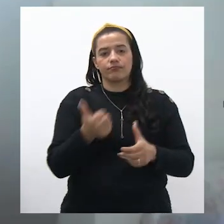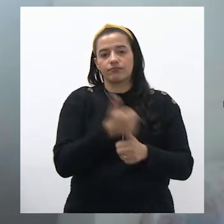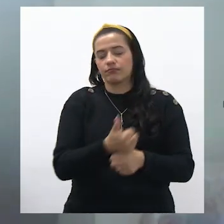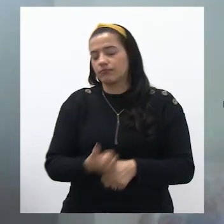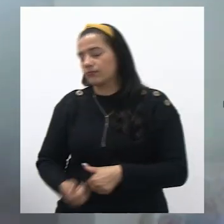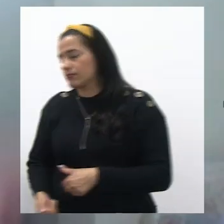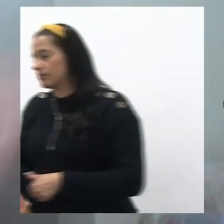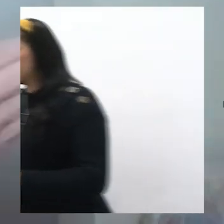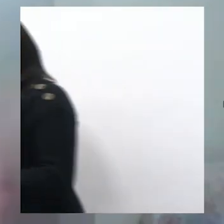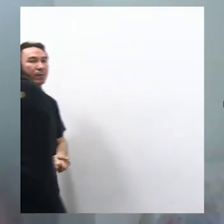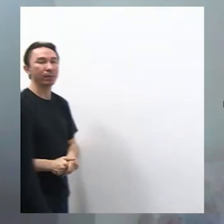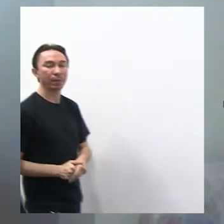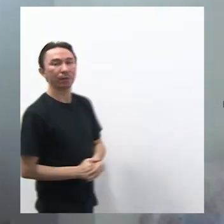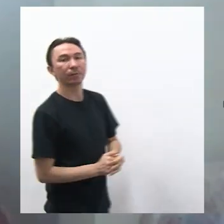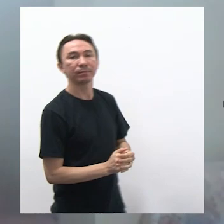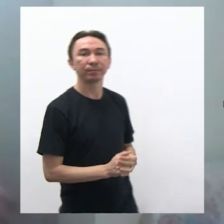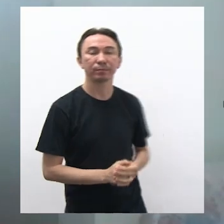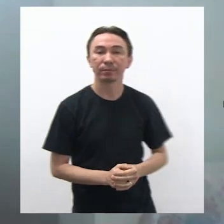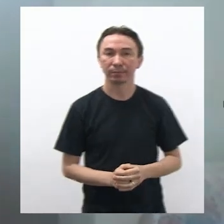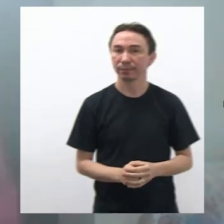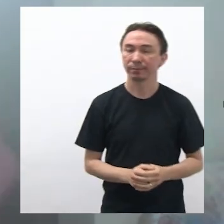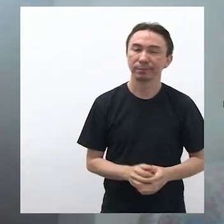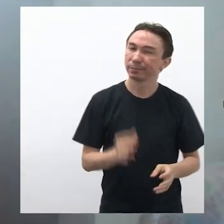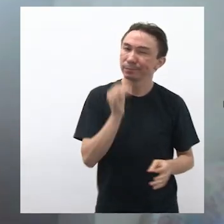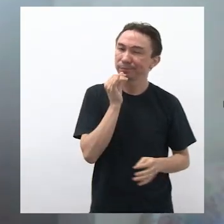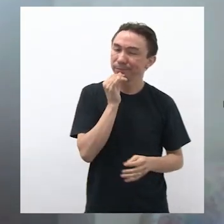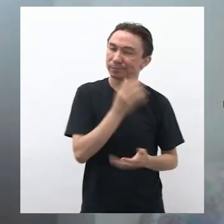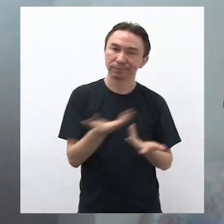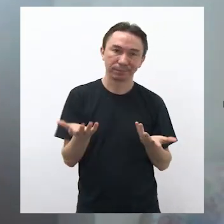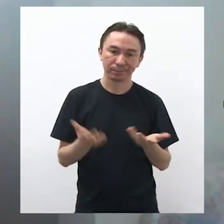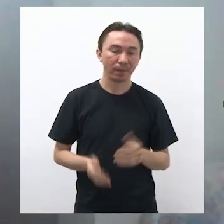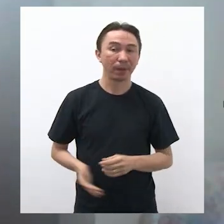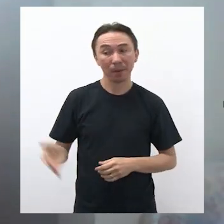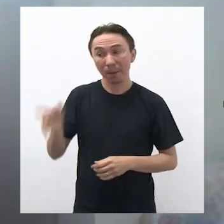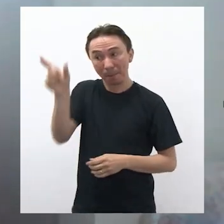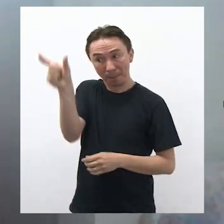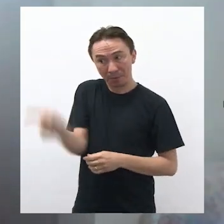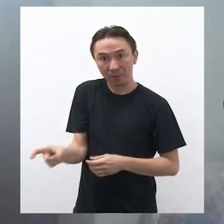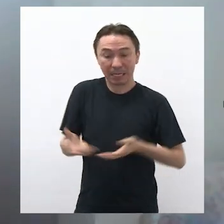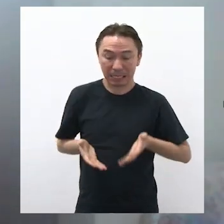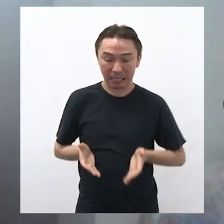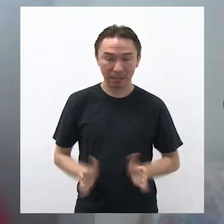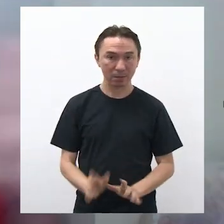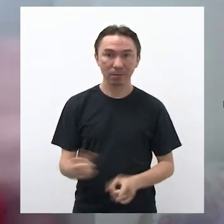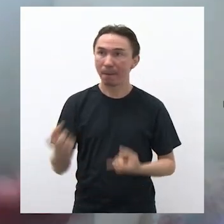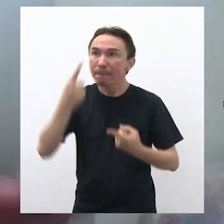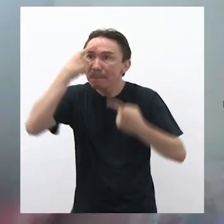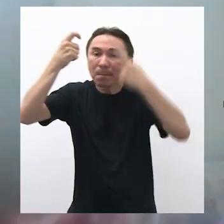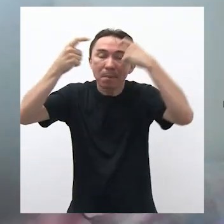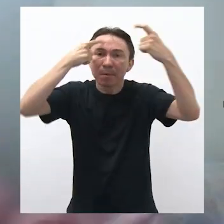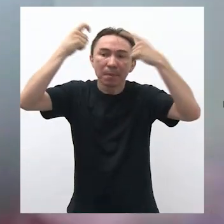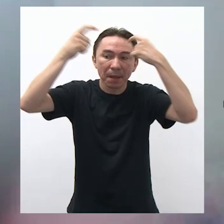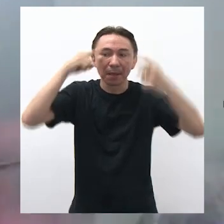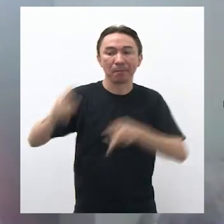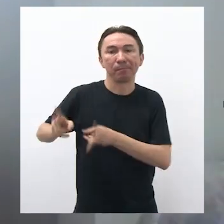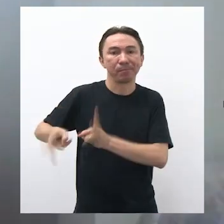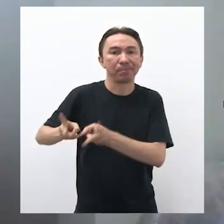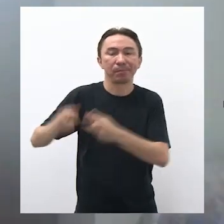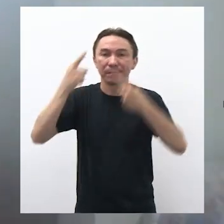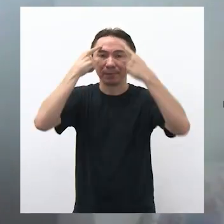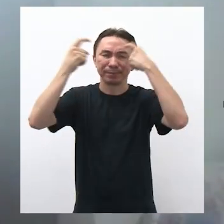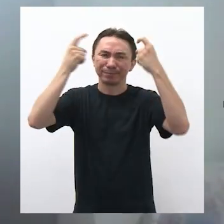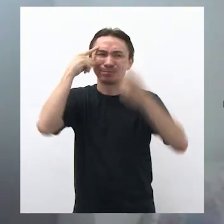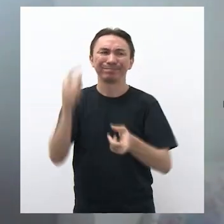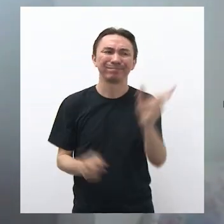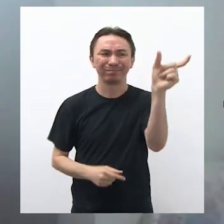fulano nasceu criativo, então ele vai ser criativo para sempre. Ciclano, coitado,